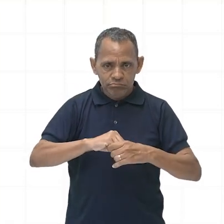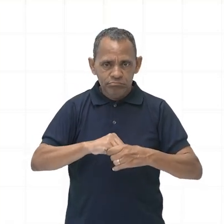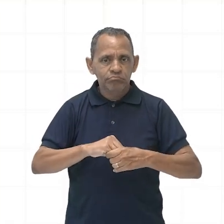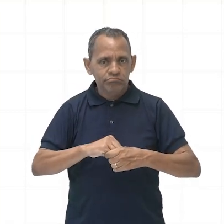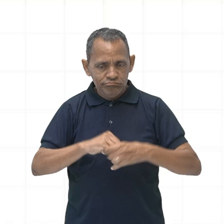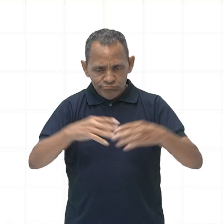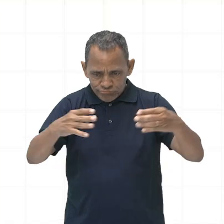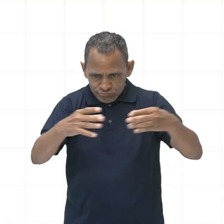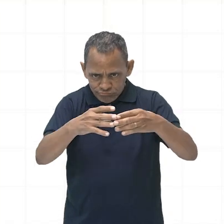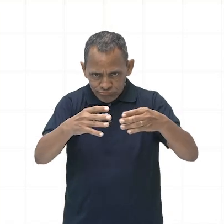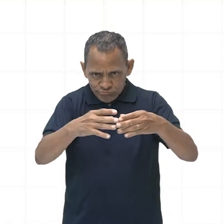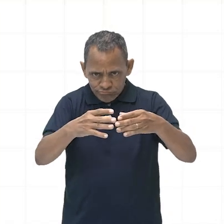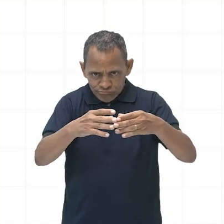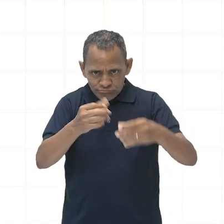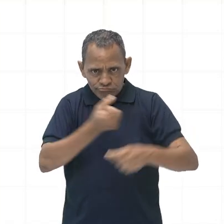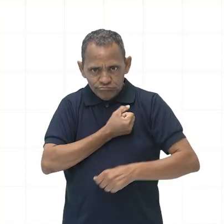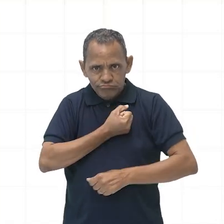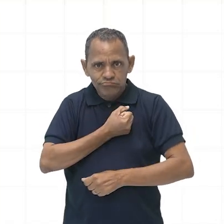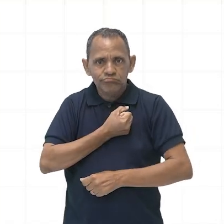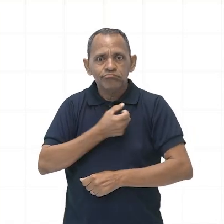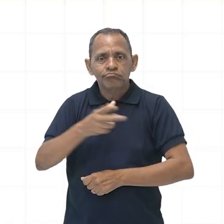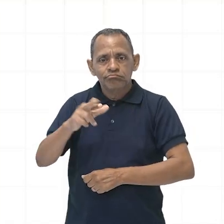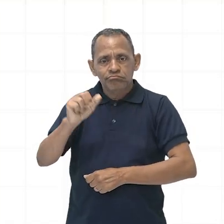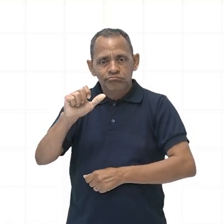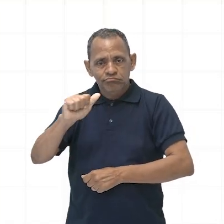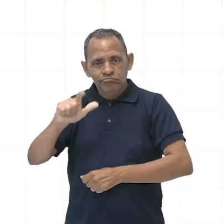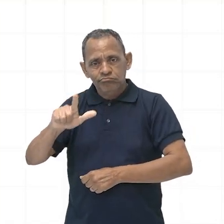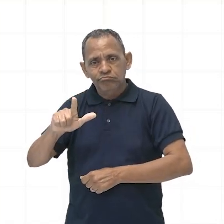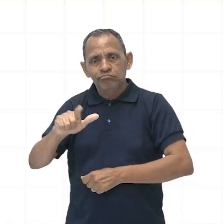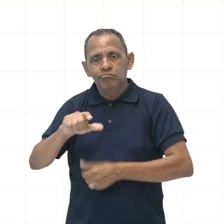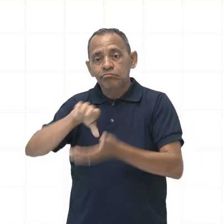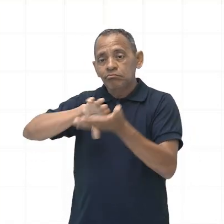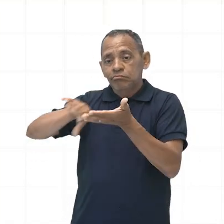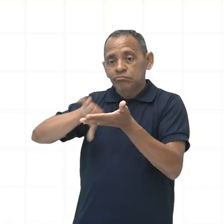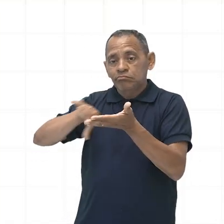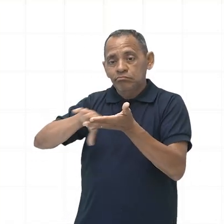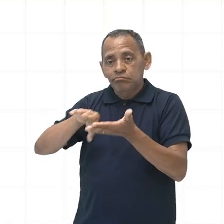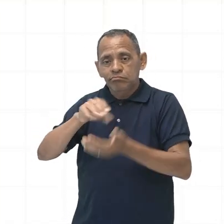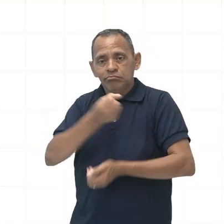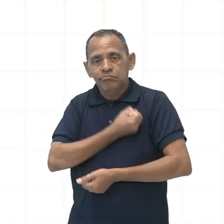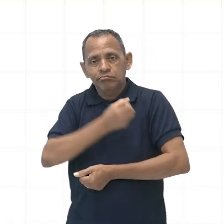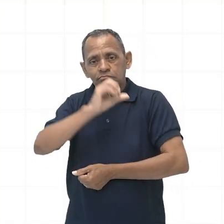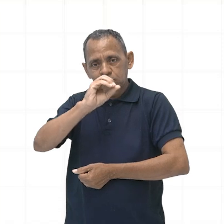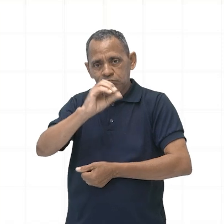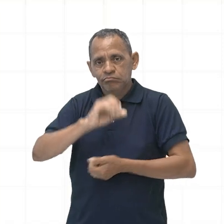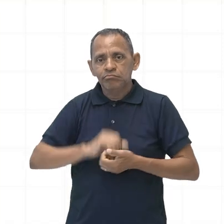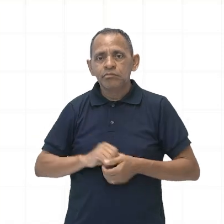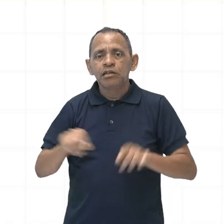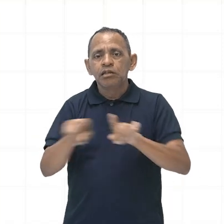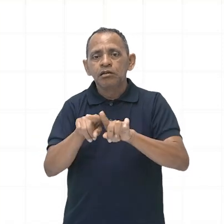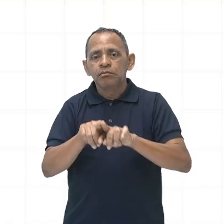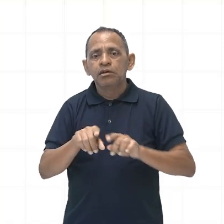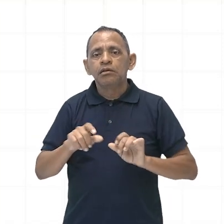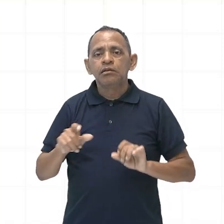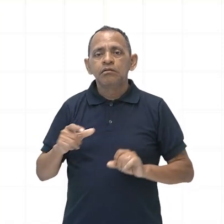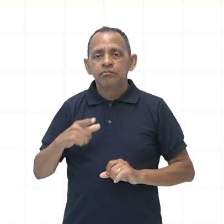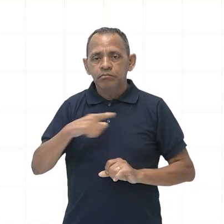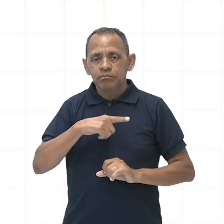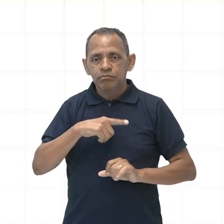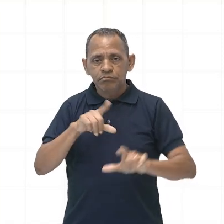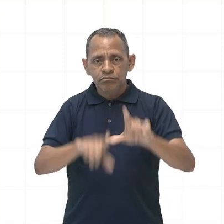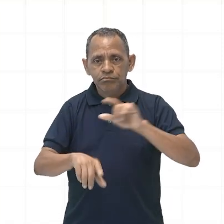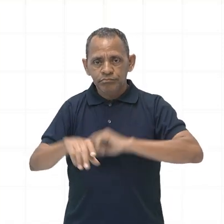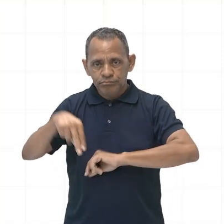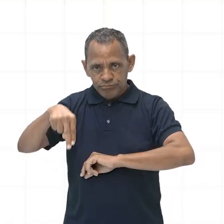reais, exceto o número 0. E também temos a letra N, né, que é essa